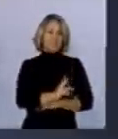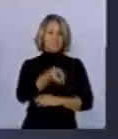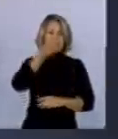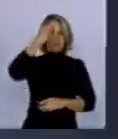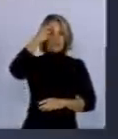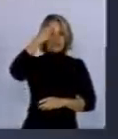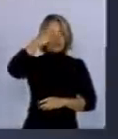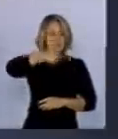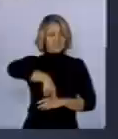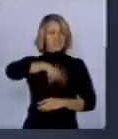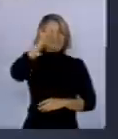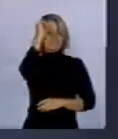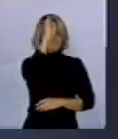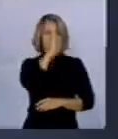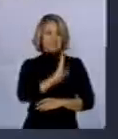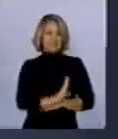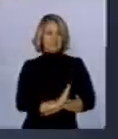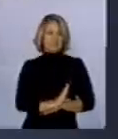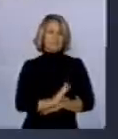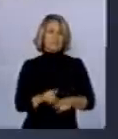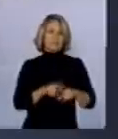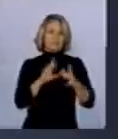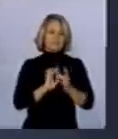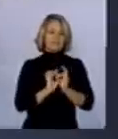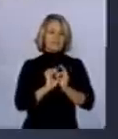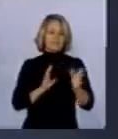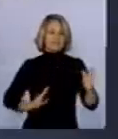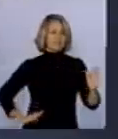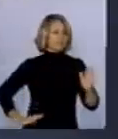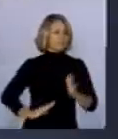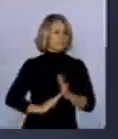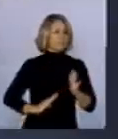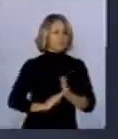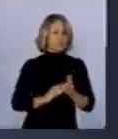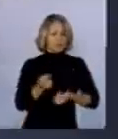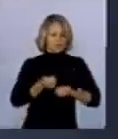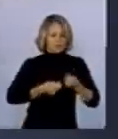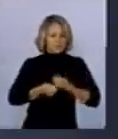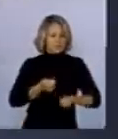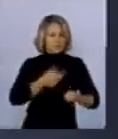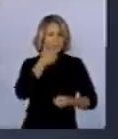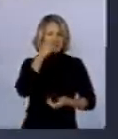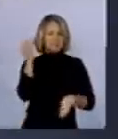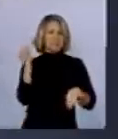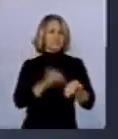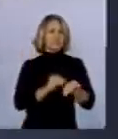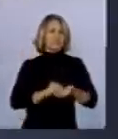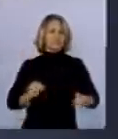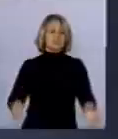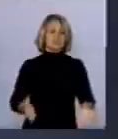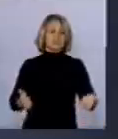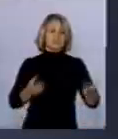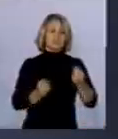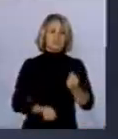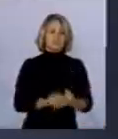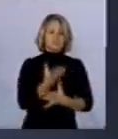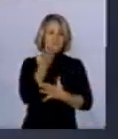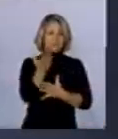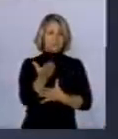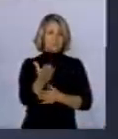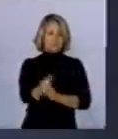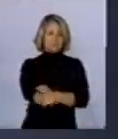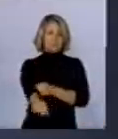brasileira a restrição da Liberdade da de negociação é um desestímulo à coprodução o controle da